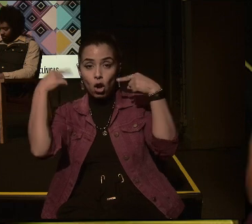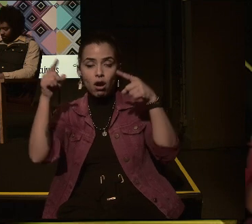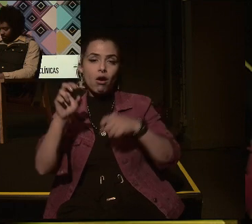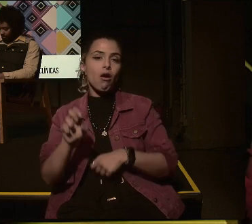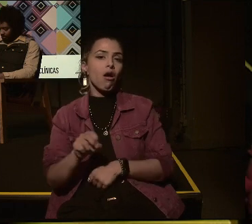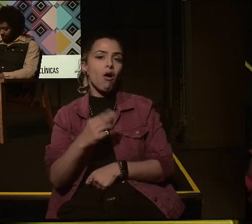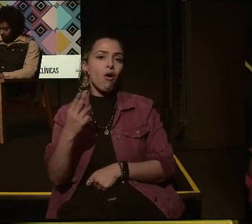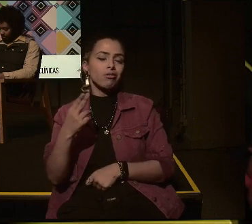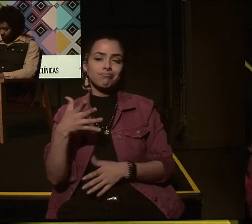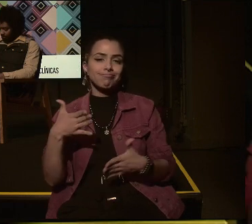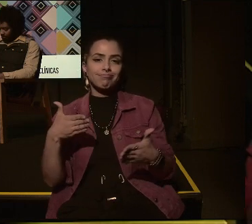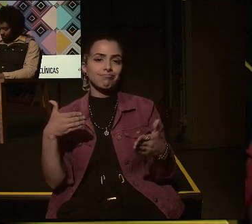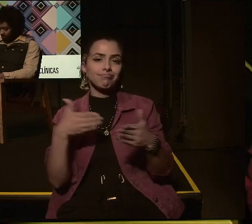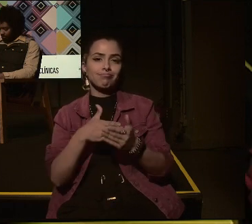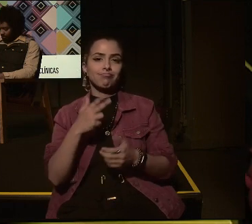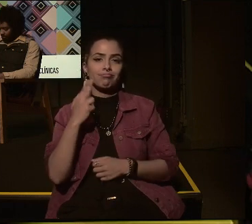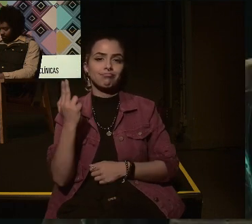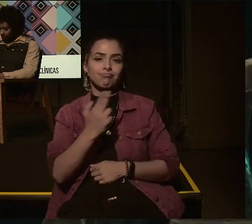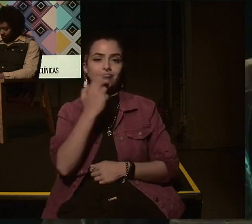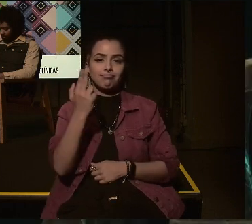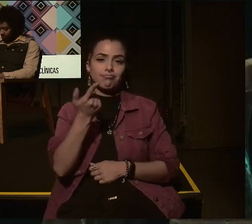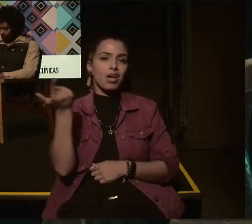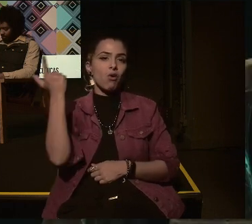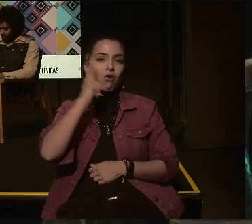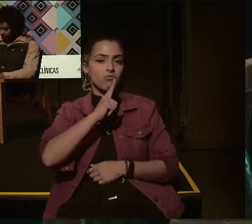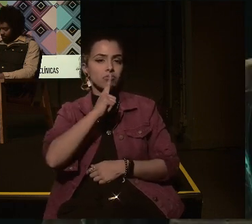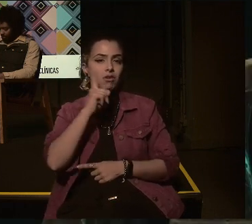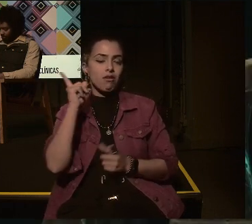dificuldade de fazer equidade racial.